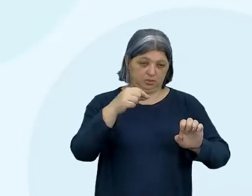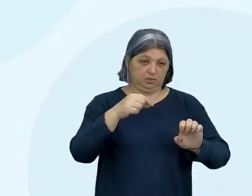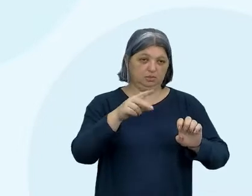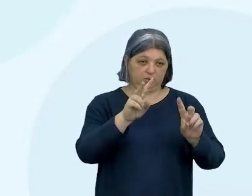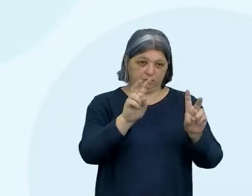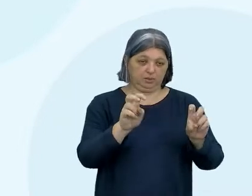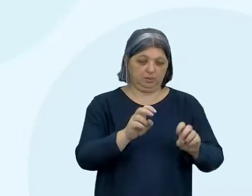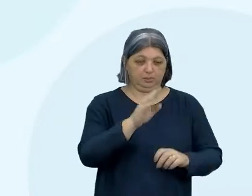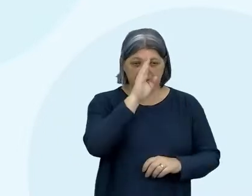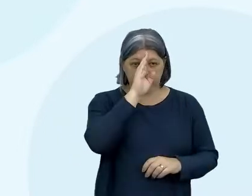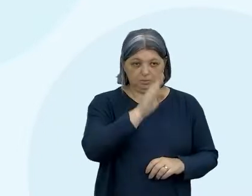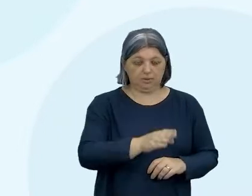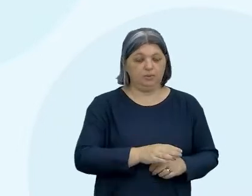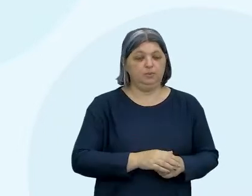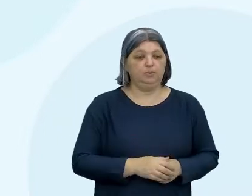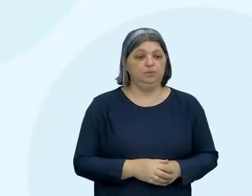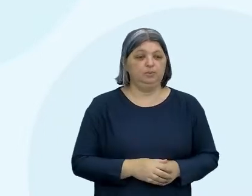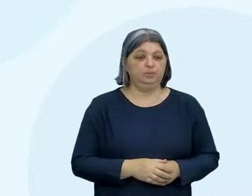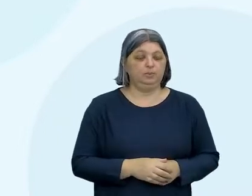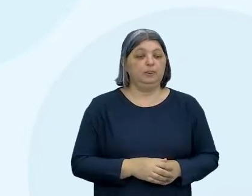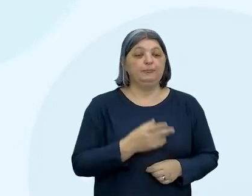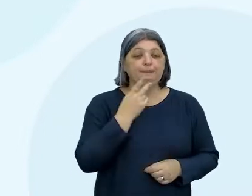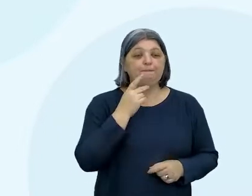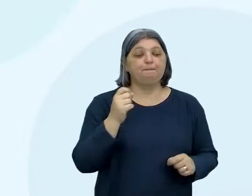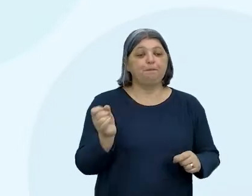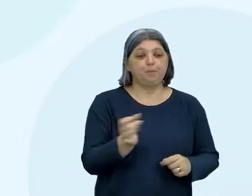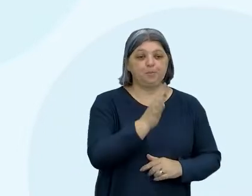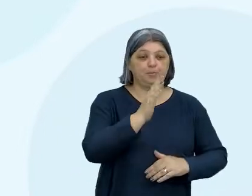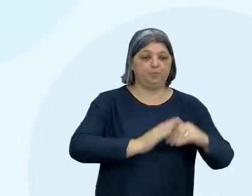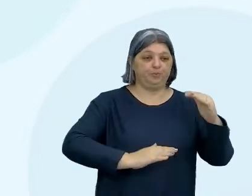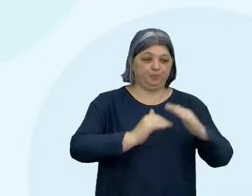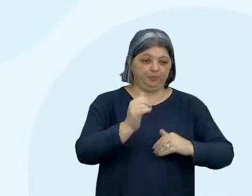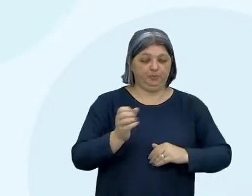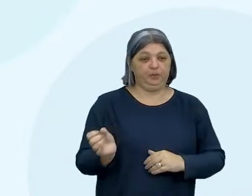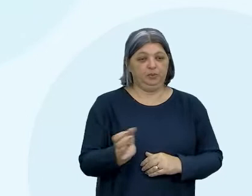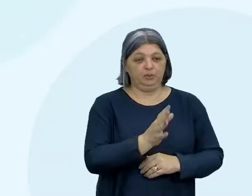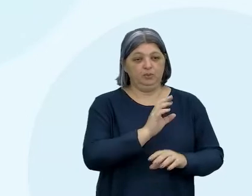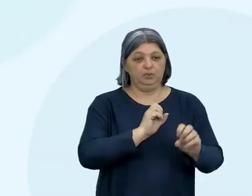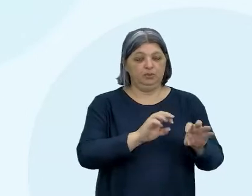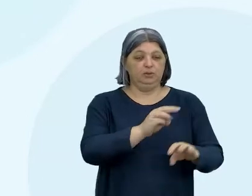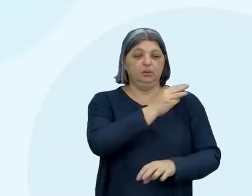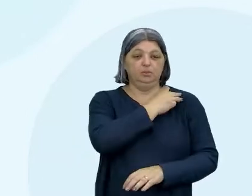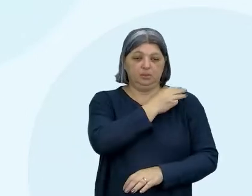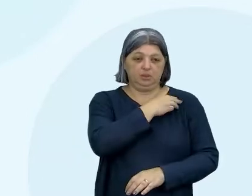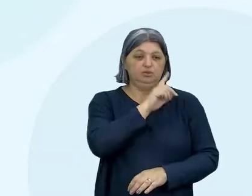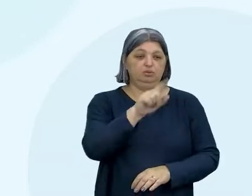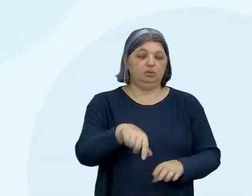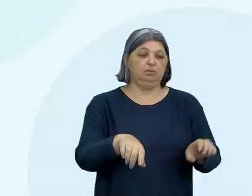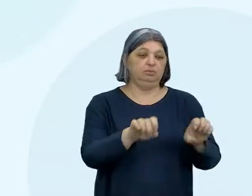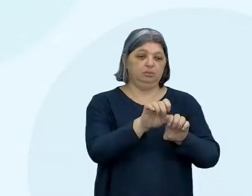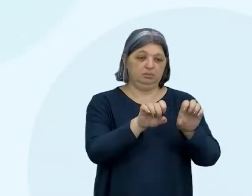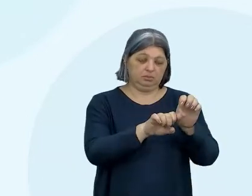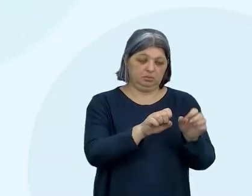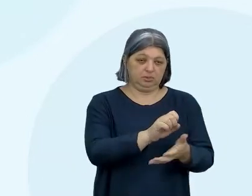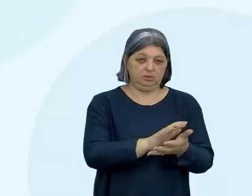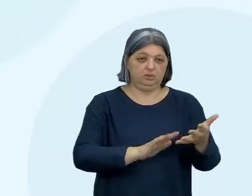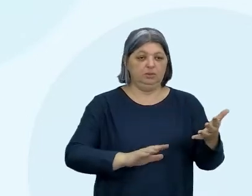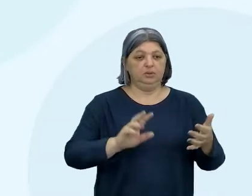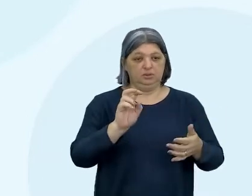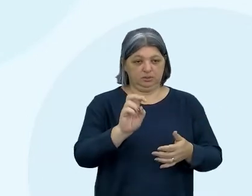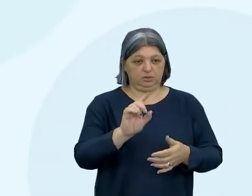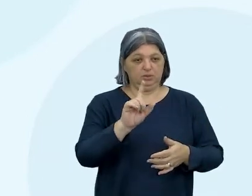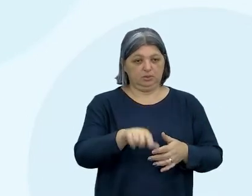quando a gente fala aí das novas habilidades, aí do novo ensino médio, esse eixo estruturante aí da atividade 5 é